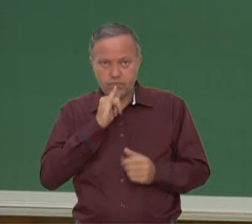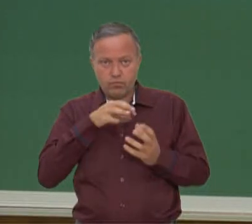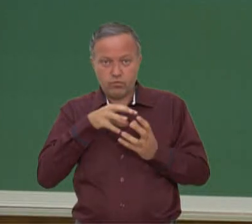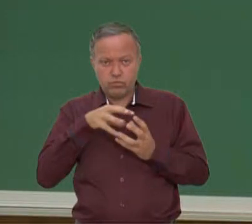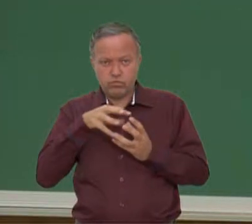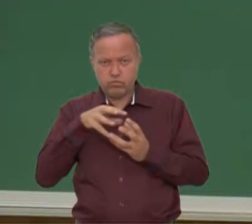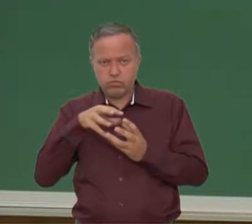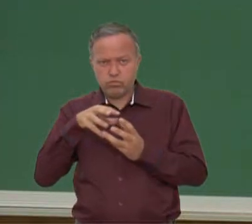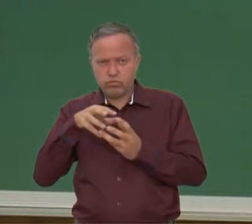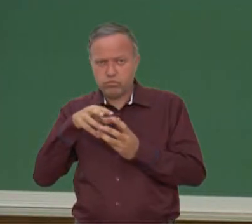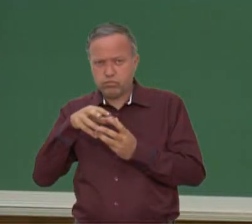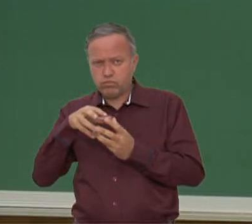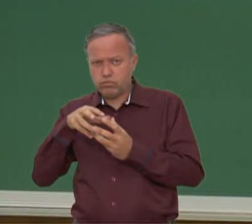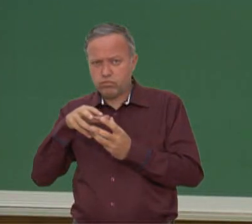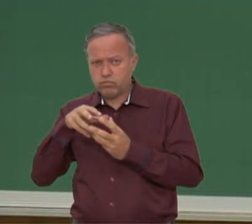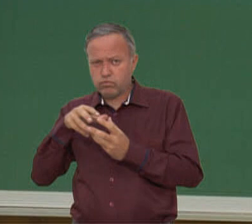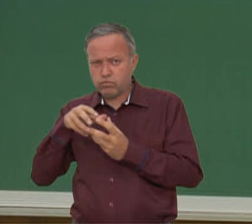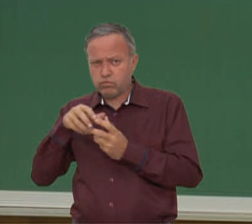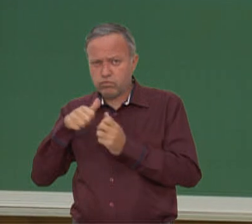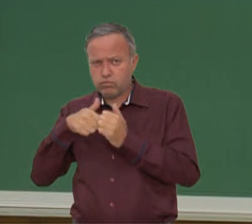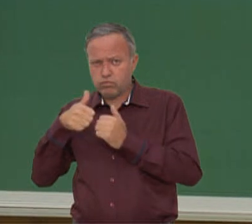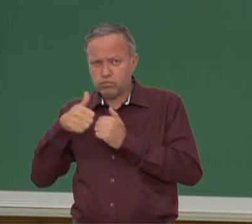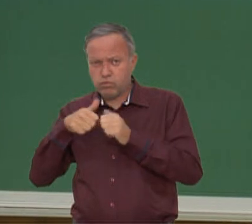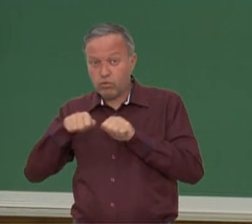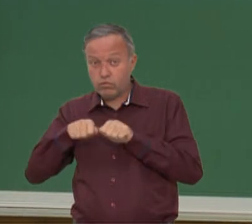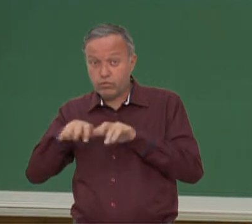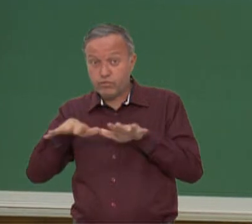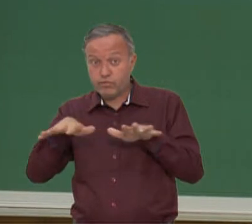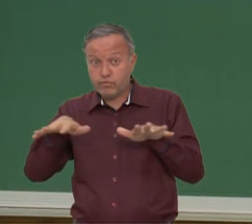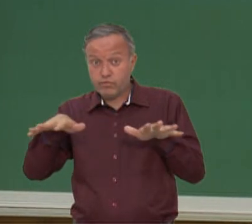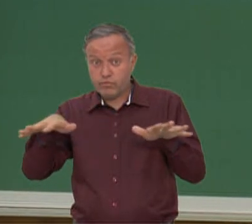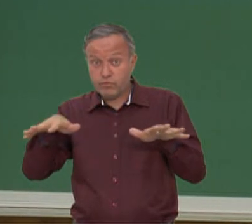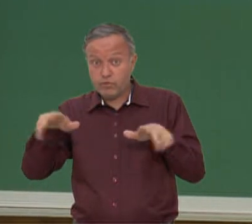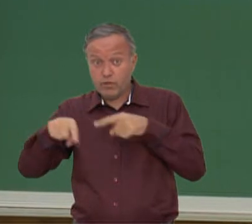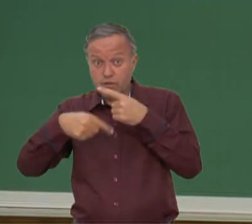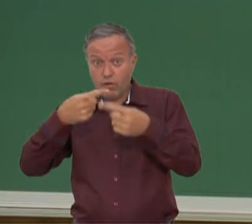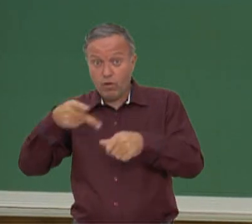globalização, são essas nacionais, multinacionais